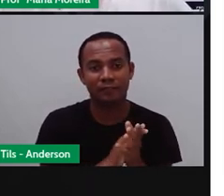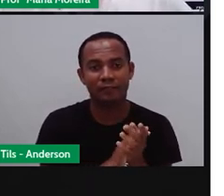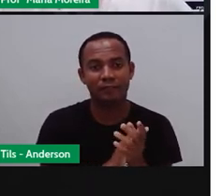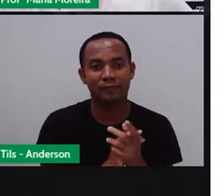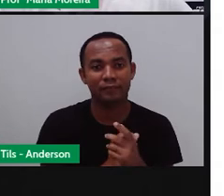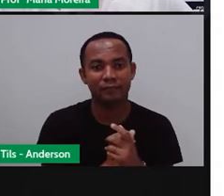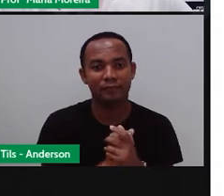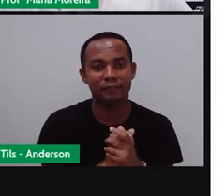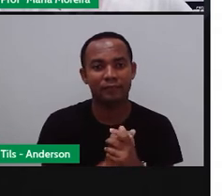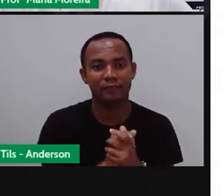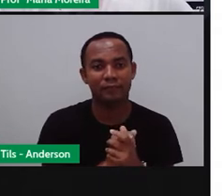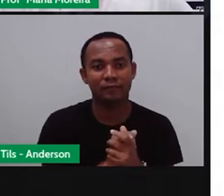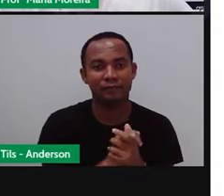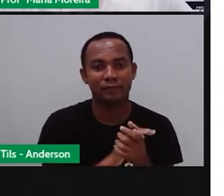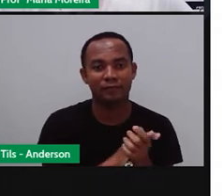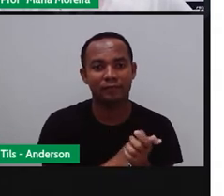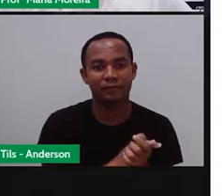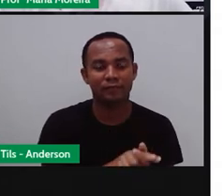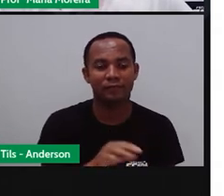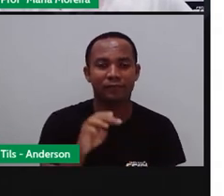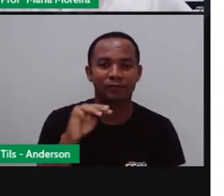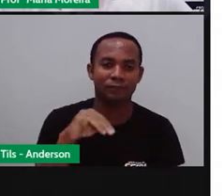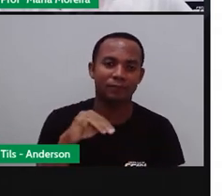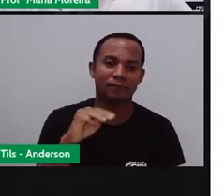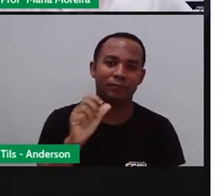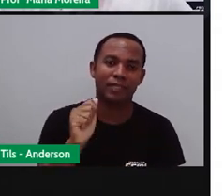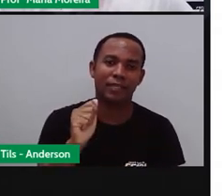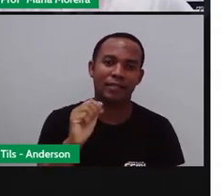Renan escolheu a maçã.